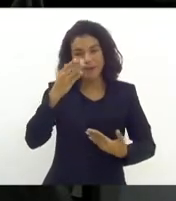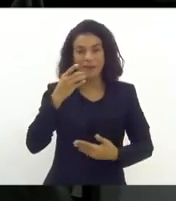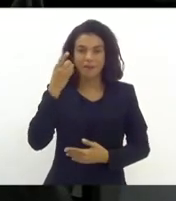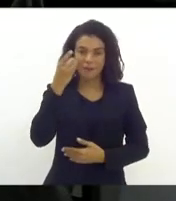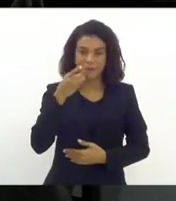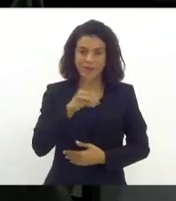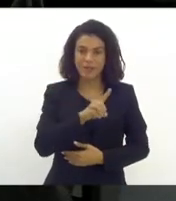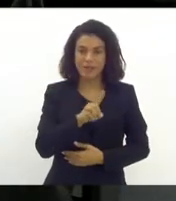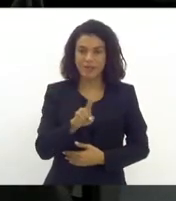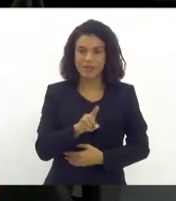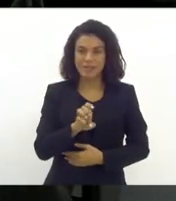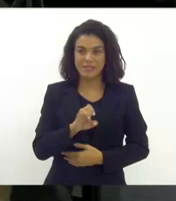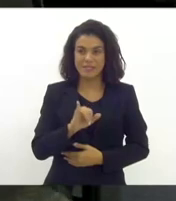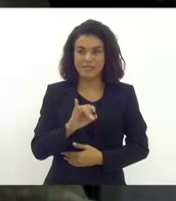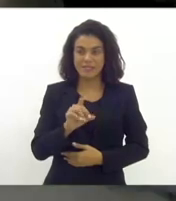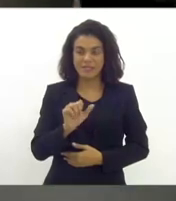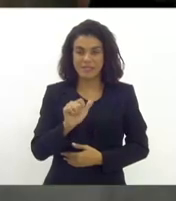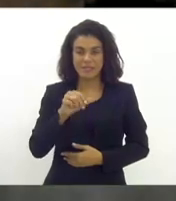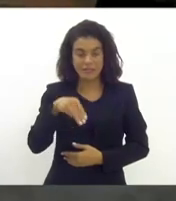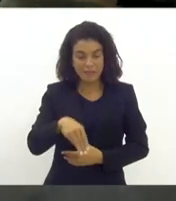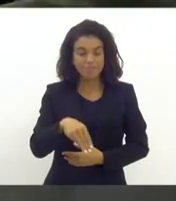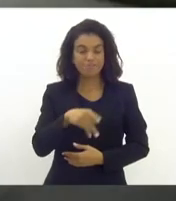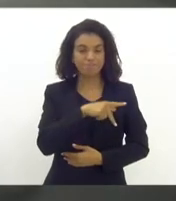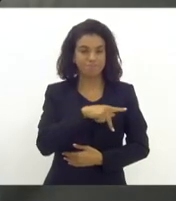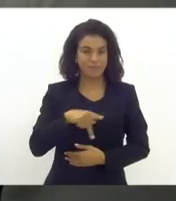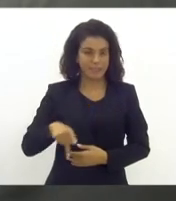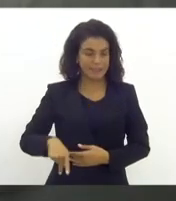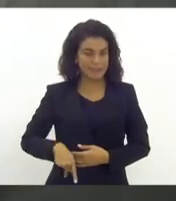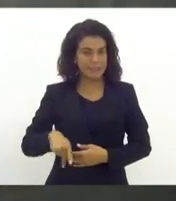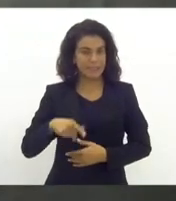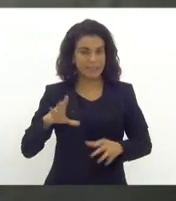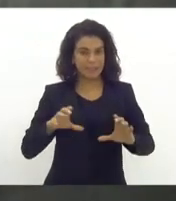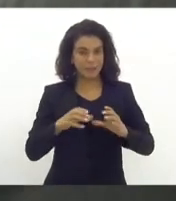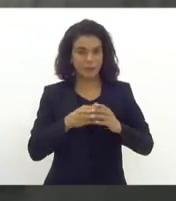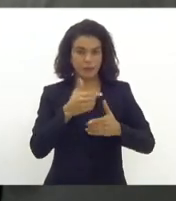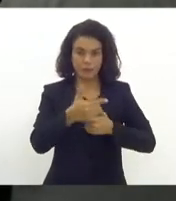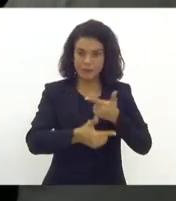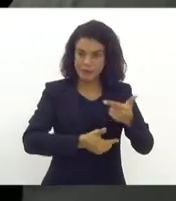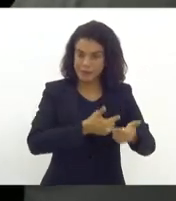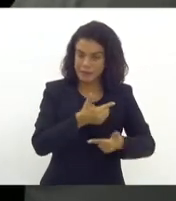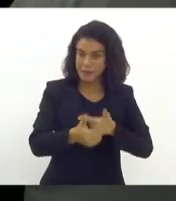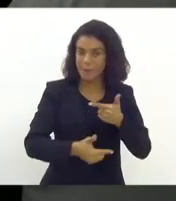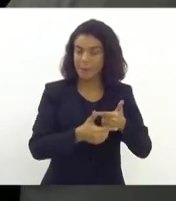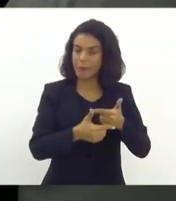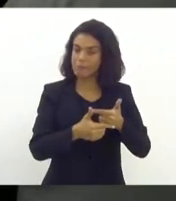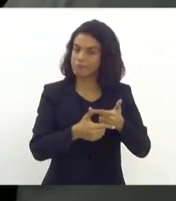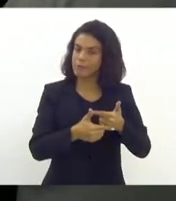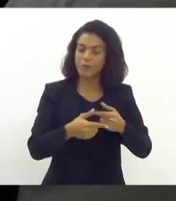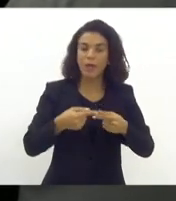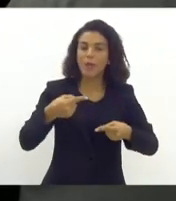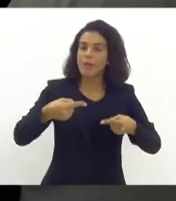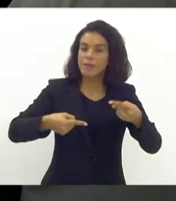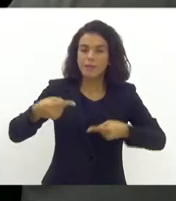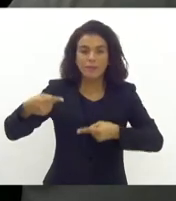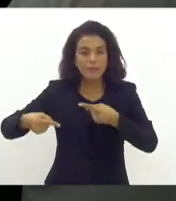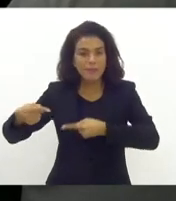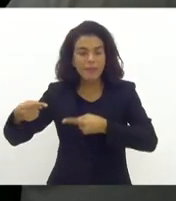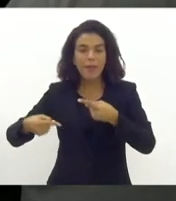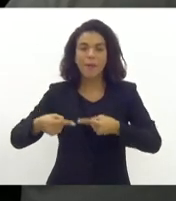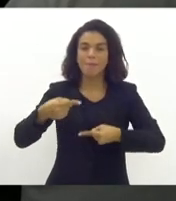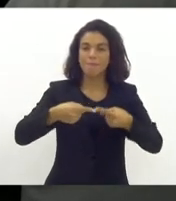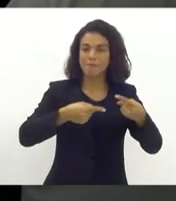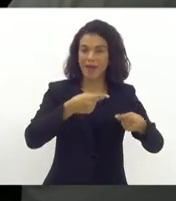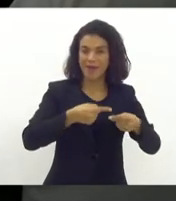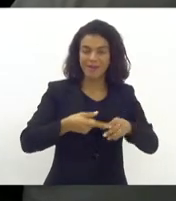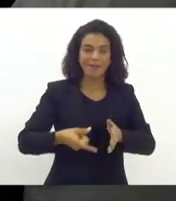zeidan nossa presidenta dessa frente parlamentar tão importante que faz um debate para fora das